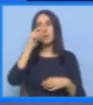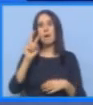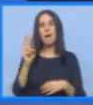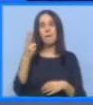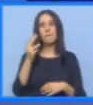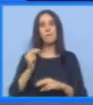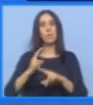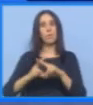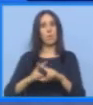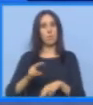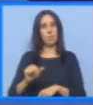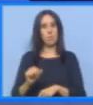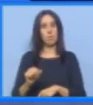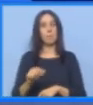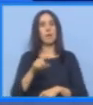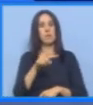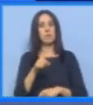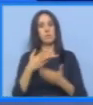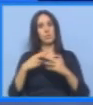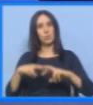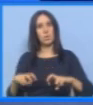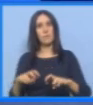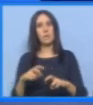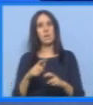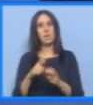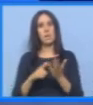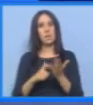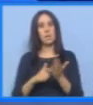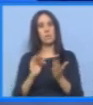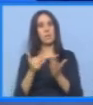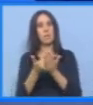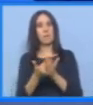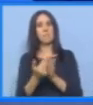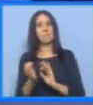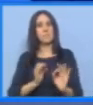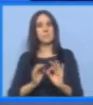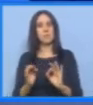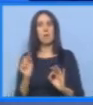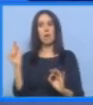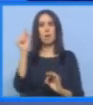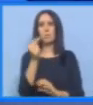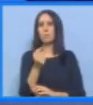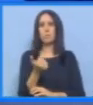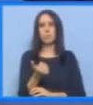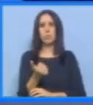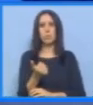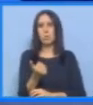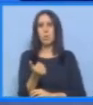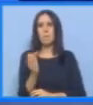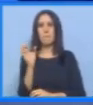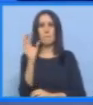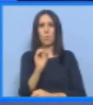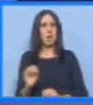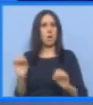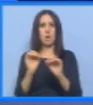Roma, e isto deu-lhe um crédito e uma preparação que muito poucos, ou com certeza mais ninguém